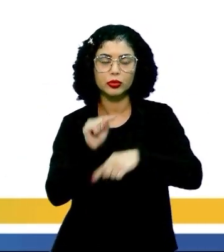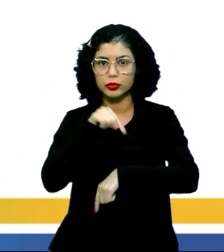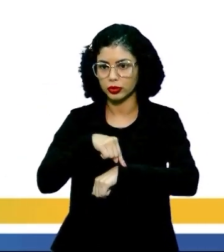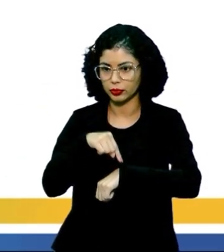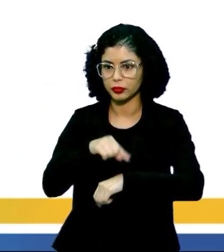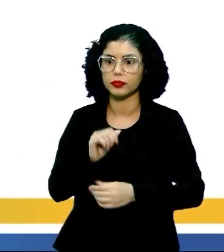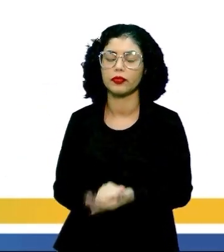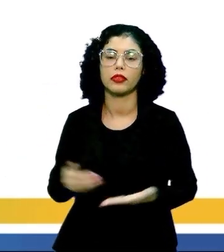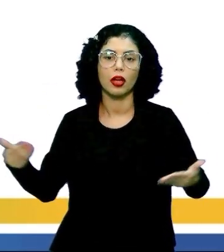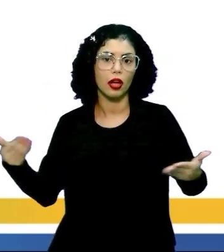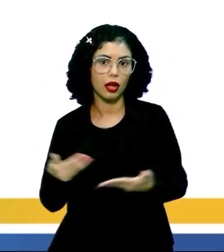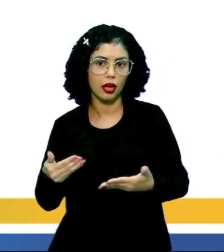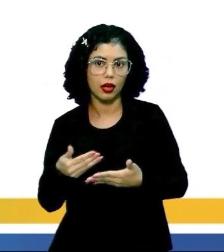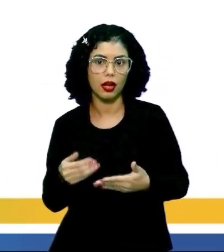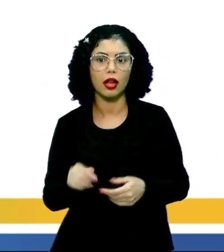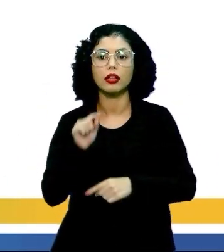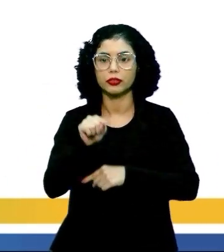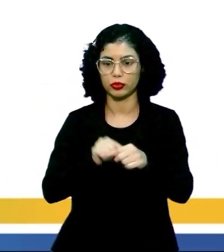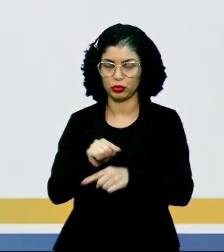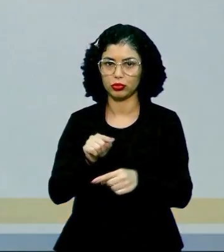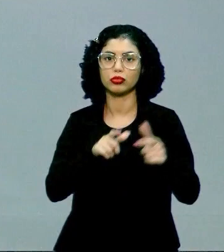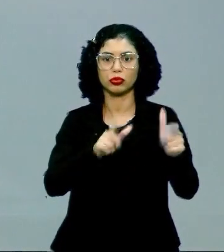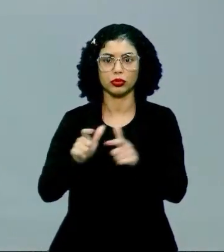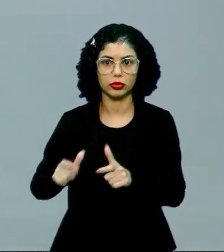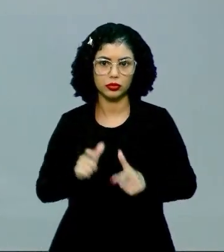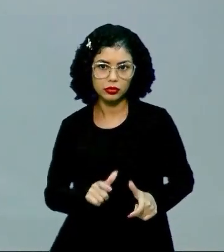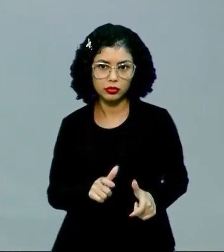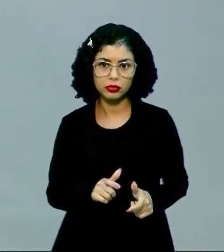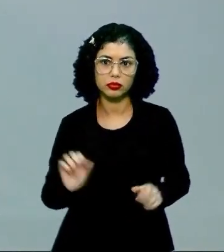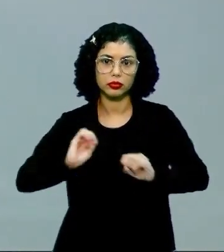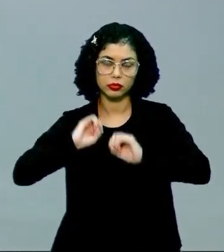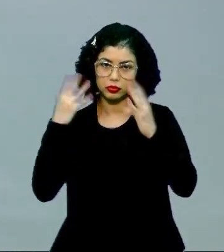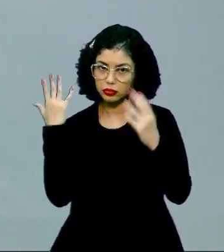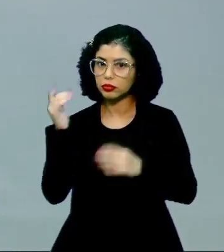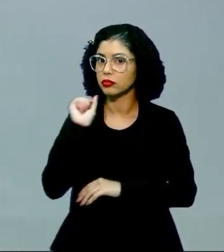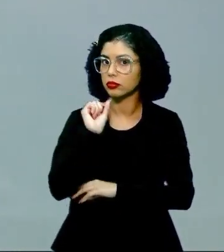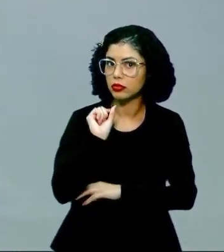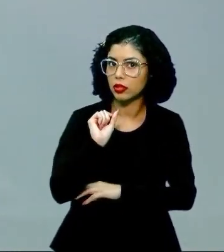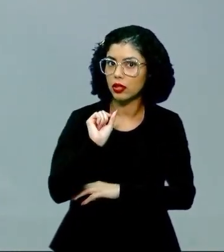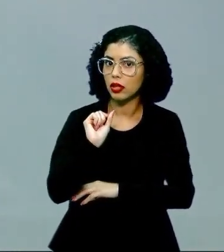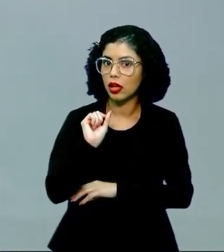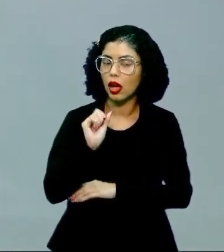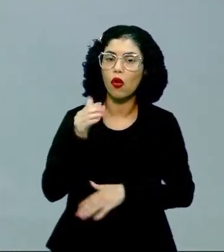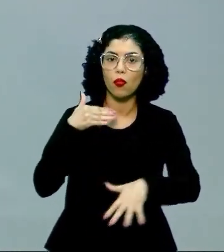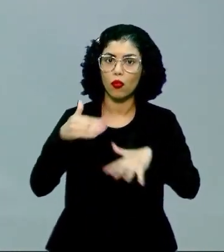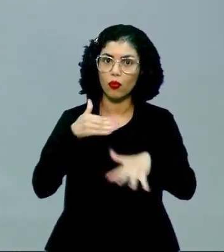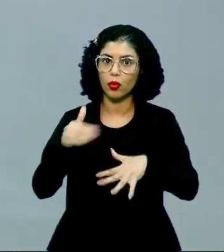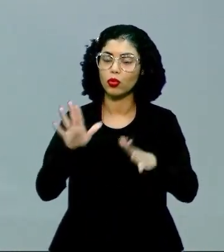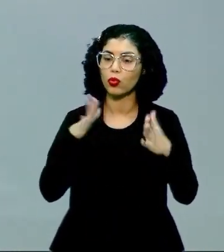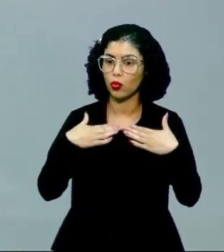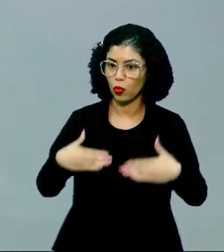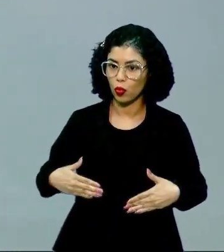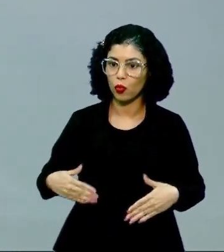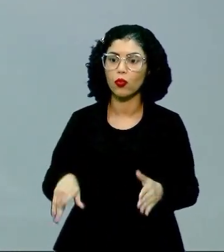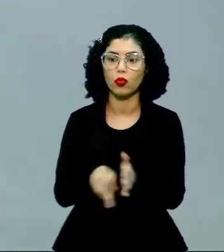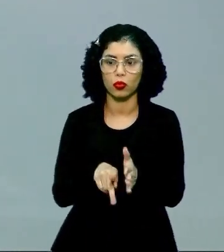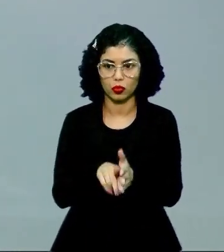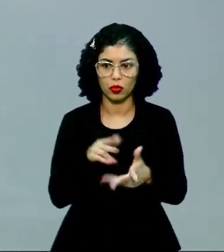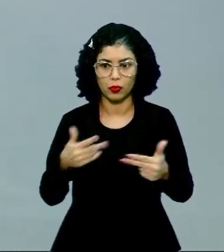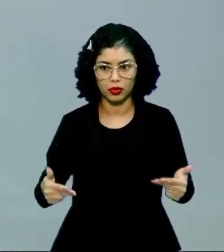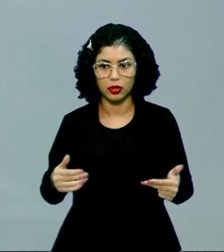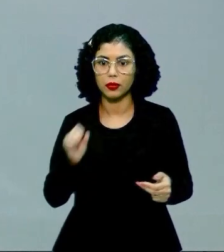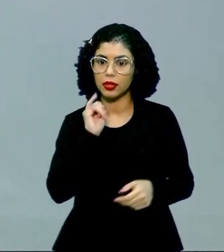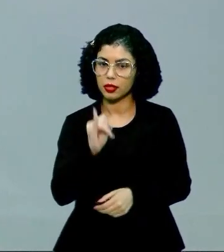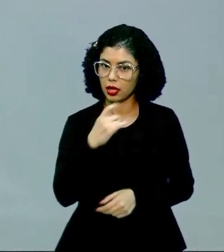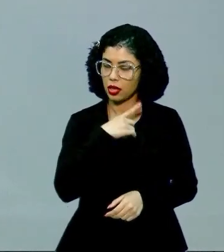tempo essa variação de espaço ela refere-se no caso ao deslocamento sofrido por um corpo então por exemplo se esse